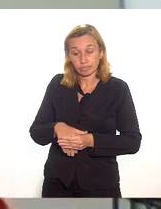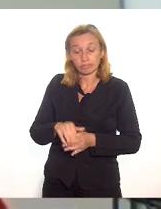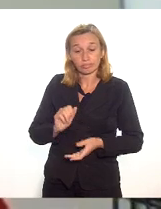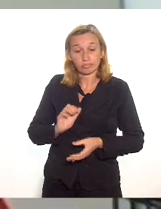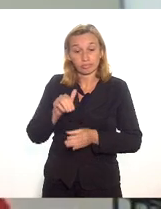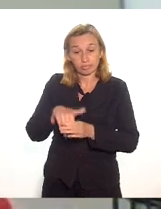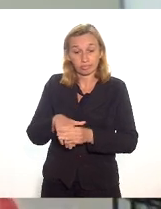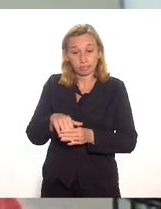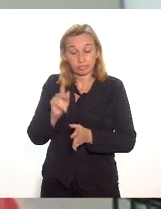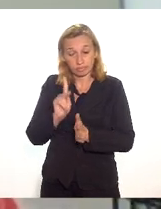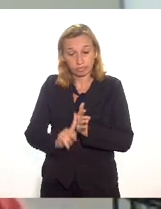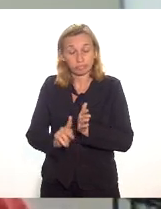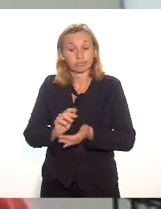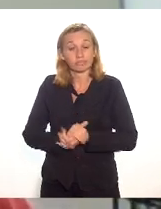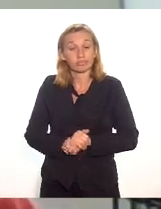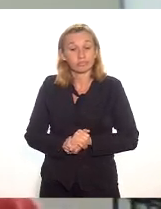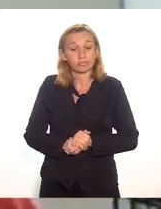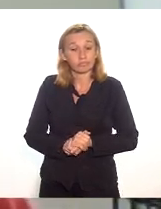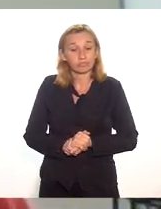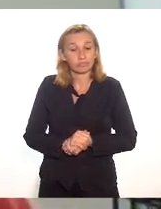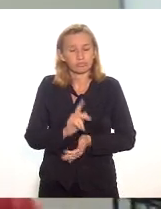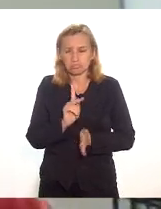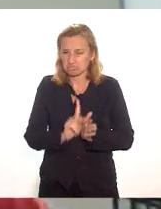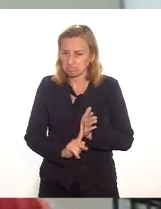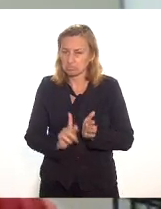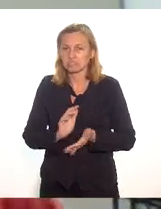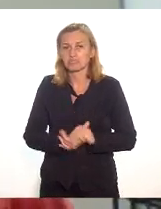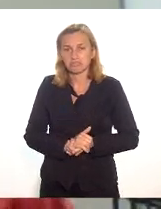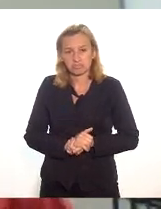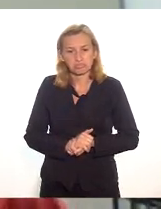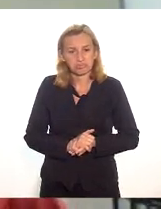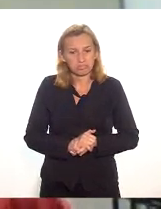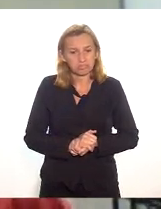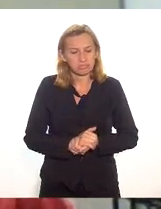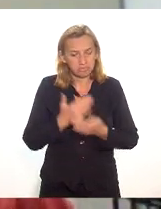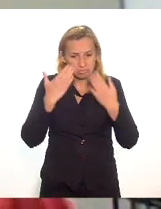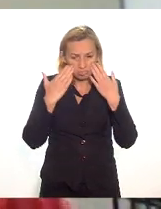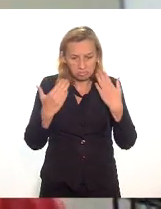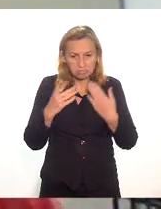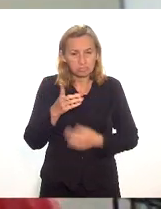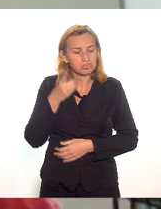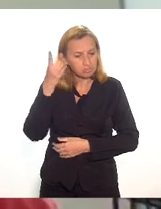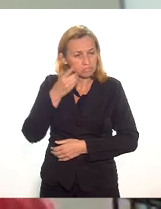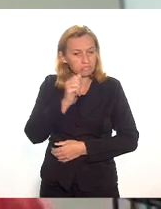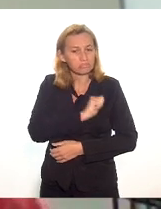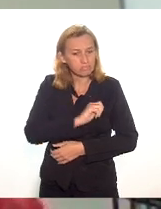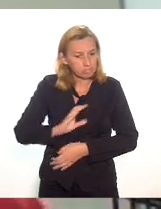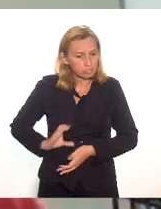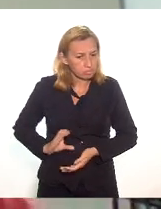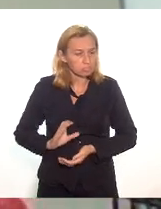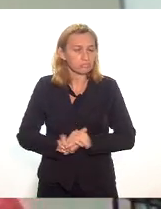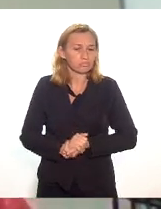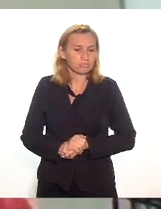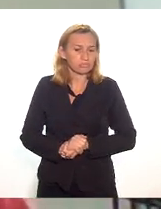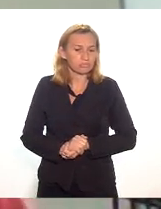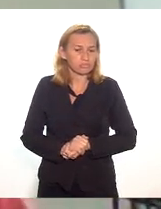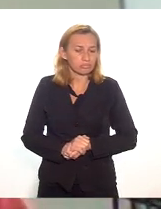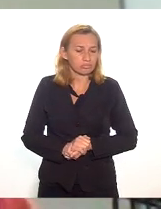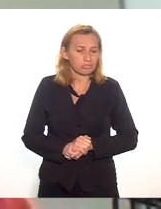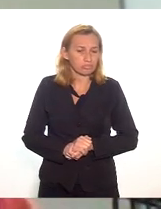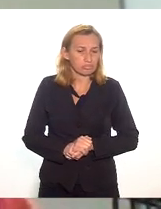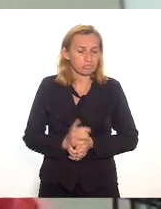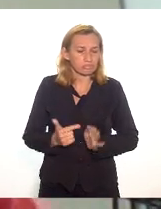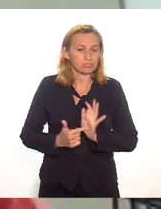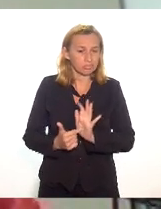projeto de decreto legislativo, um projeto apresentado pelo deputado André Siciliano, que susta